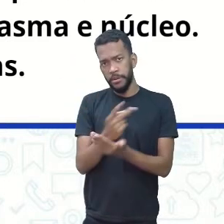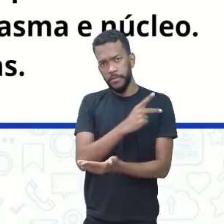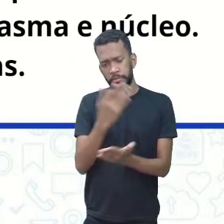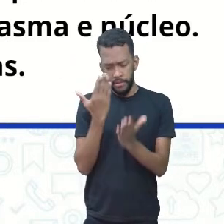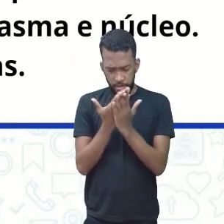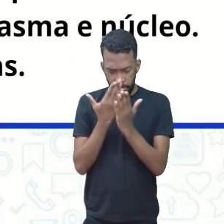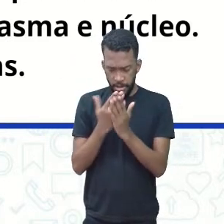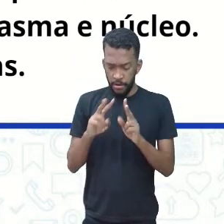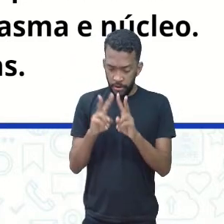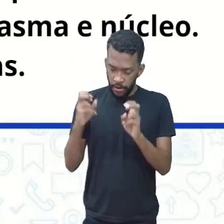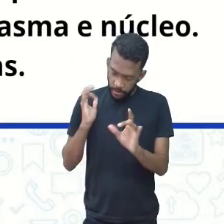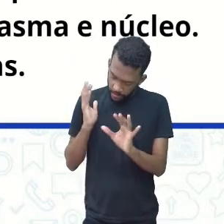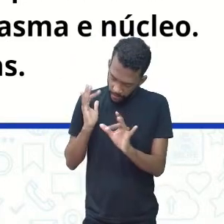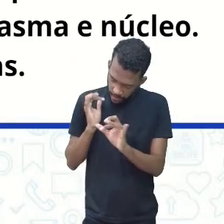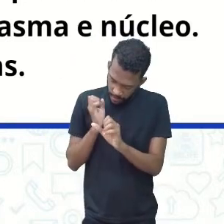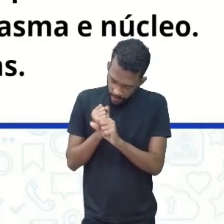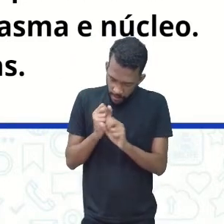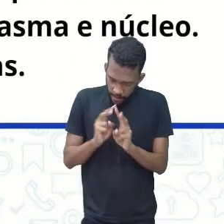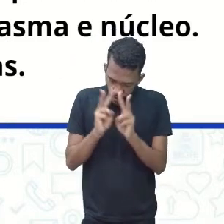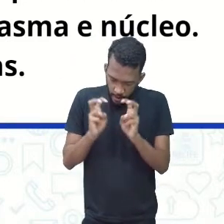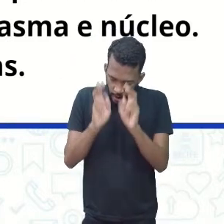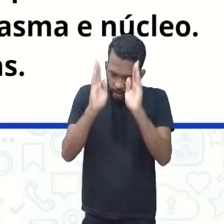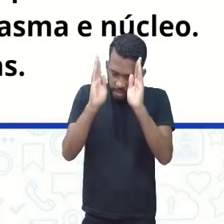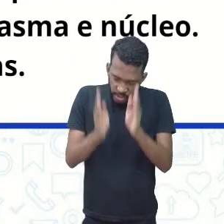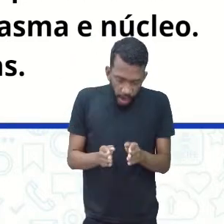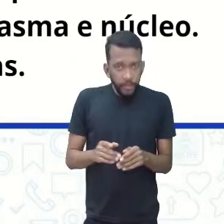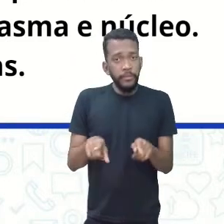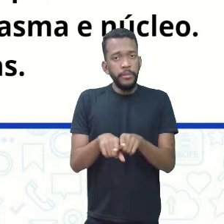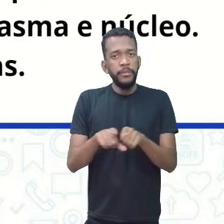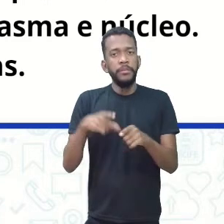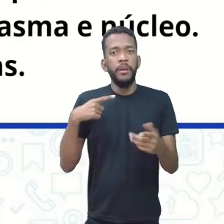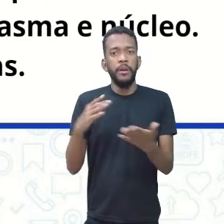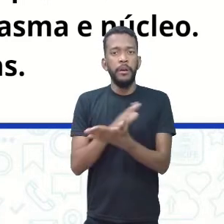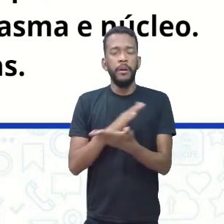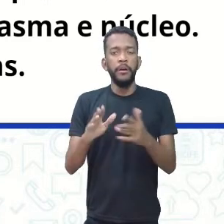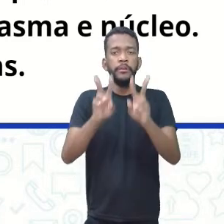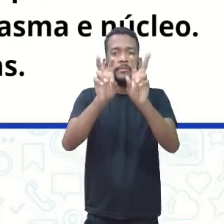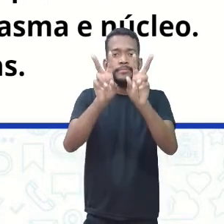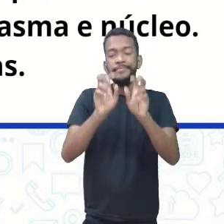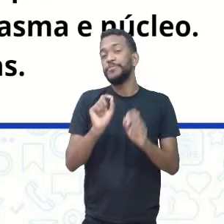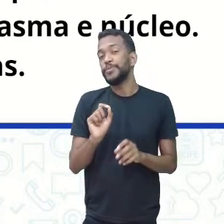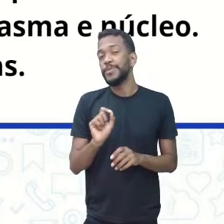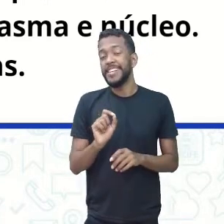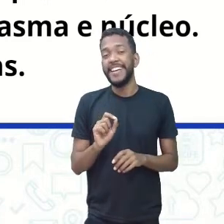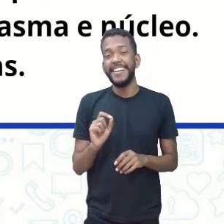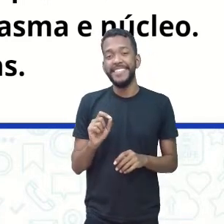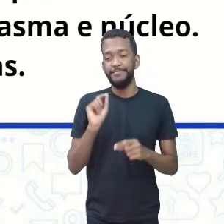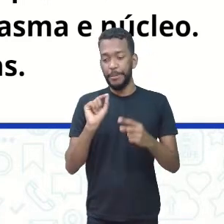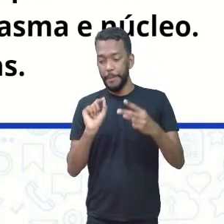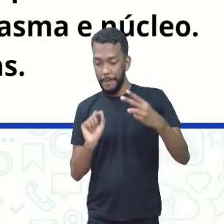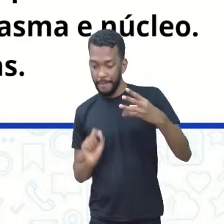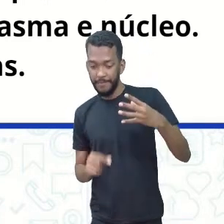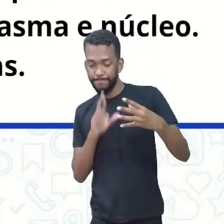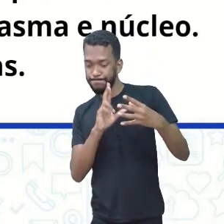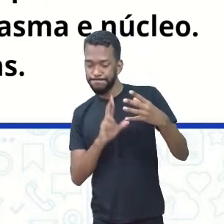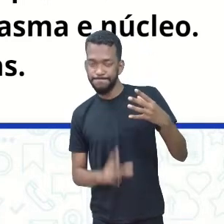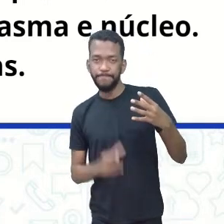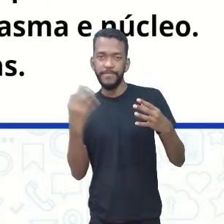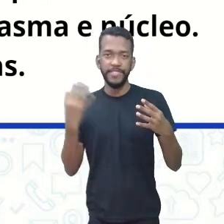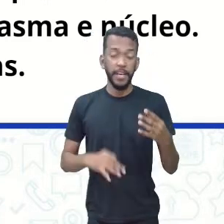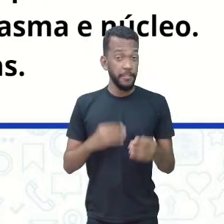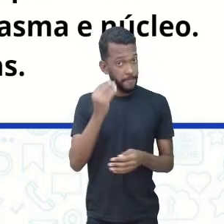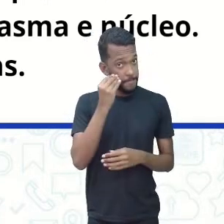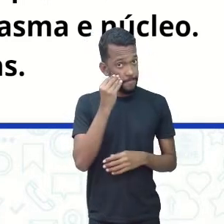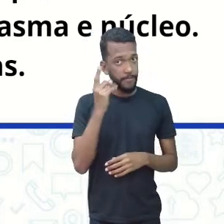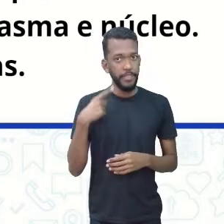valer esse assunto, resolveram algumas questões, e aí, agora vamos ver se a gente acerta. Então, eu tenho aí